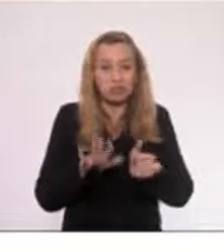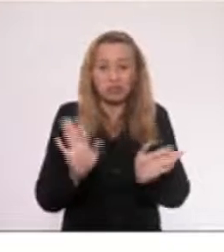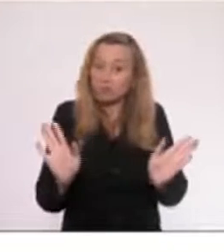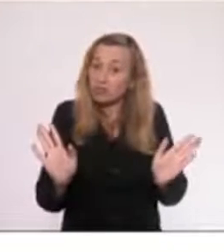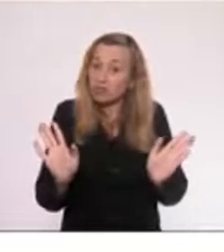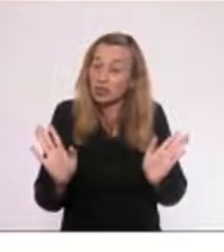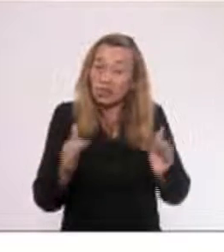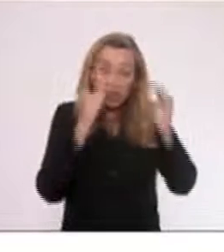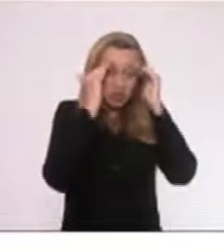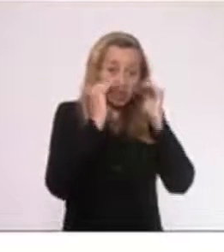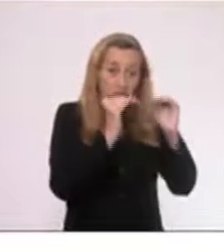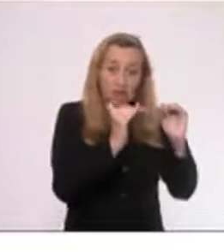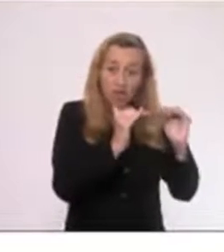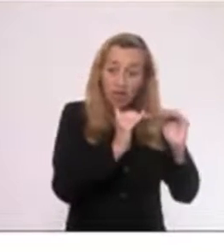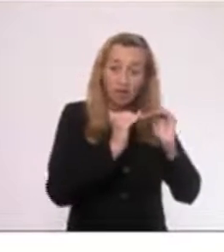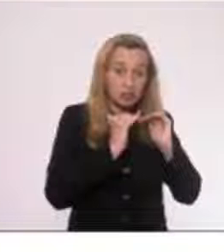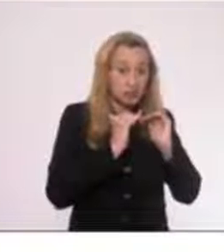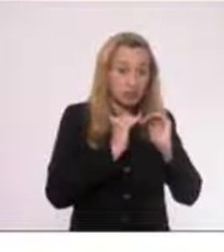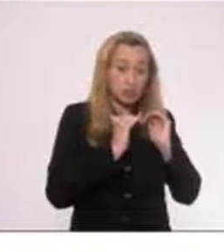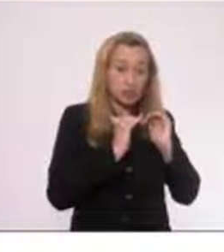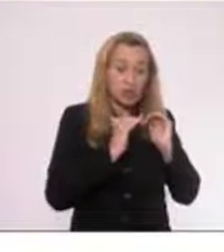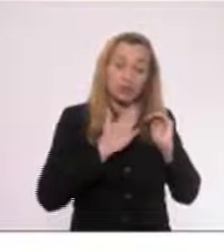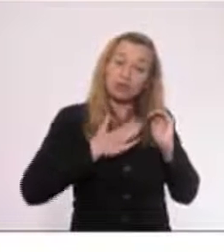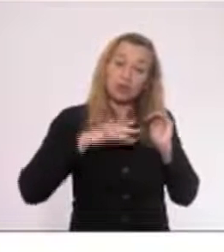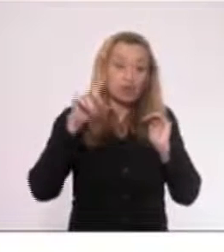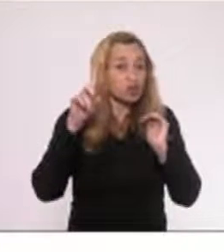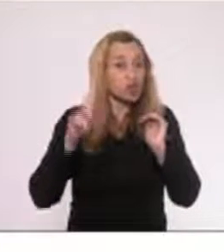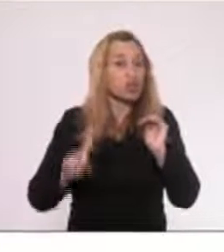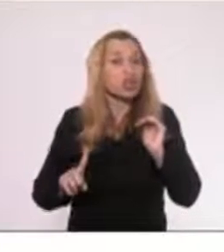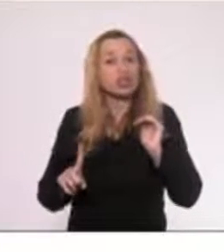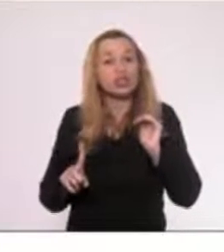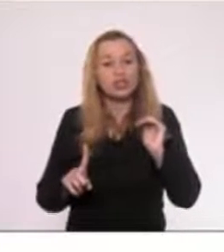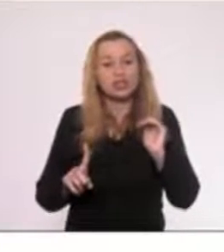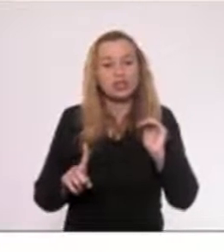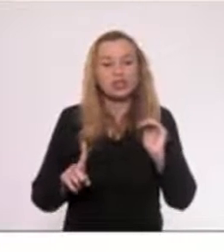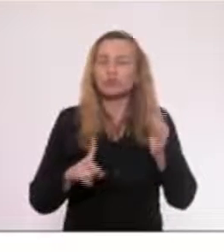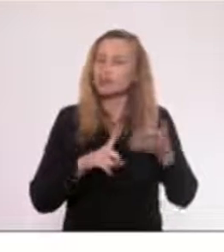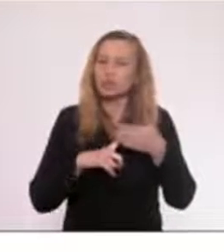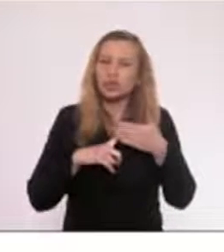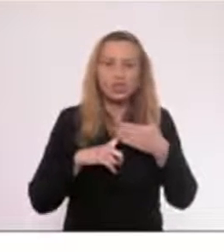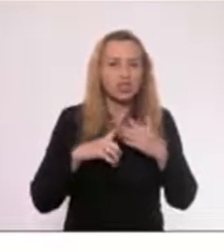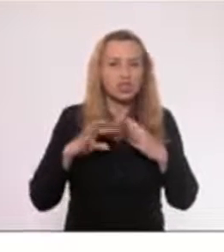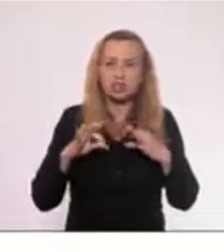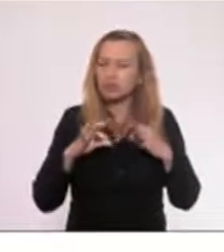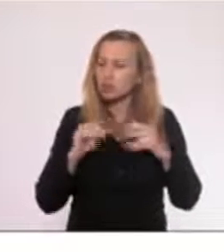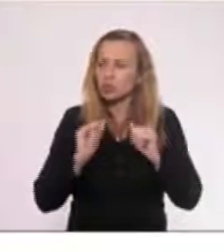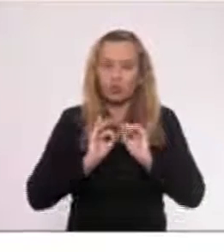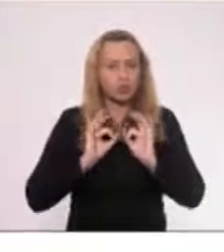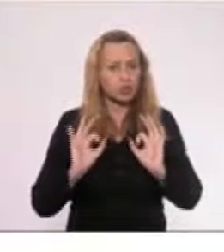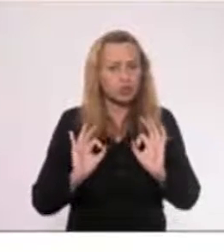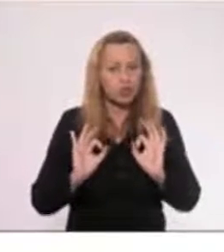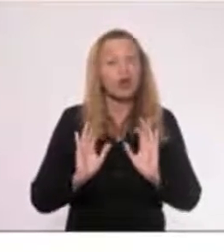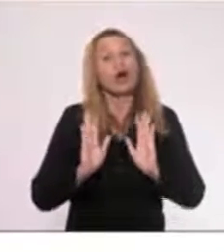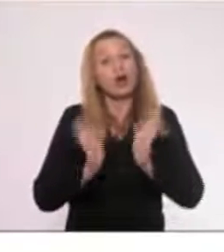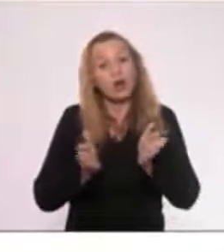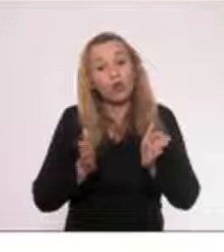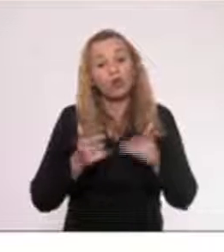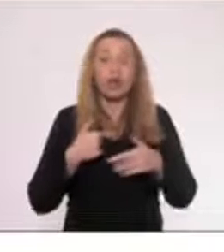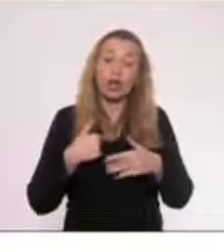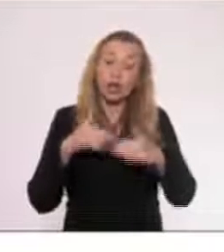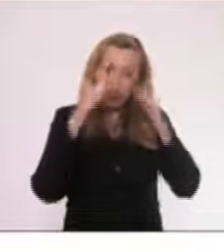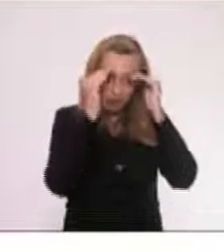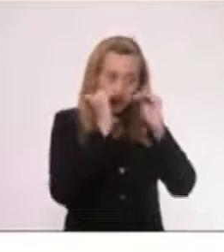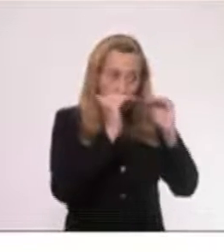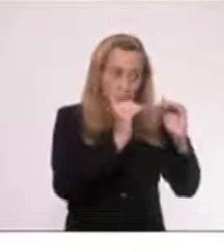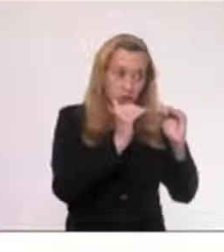seja respeitado, evidentemente, o direito à ampla defesa e ao contraditório. Agora, eu